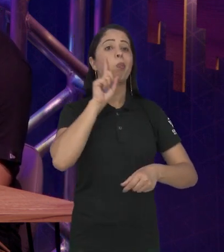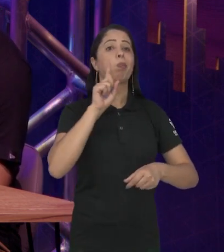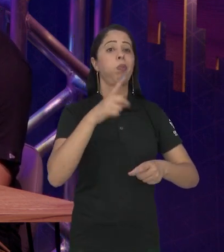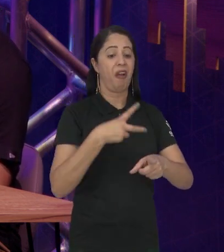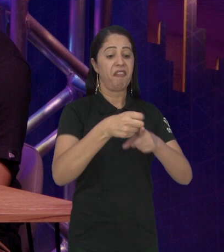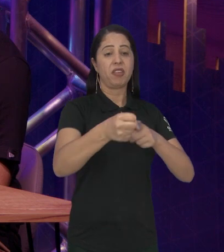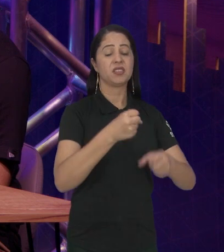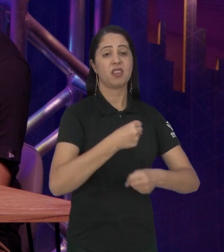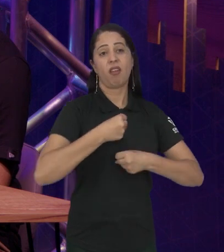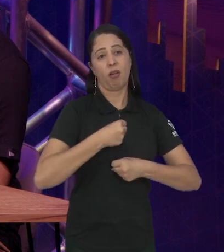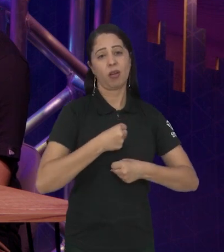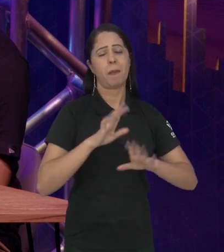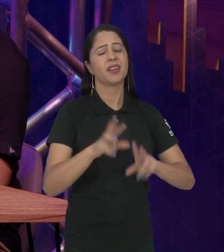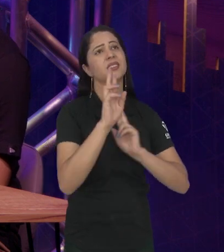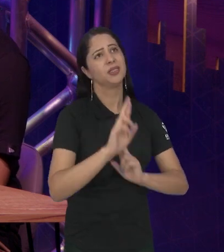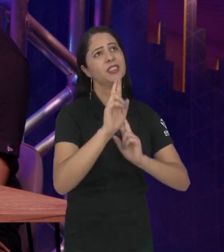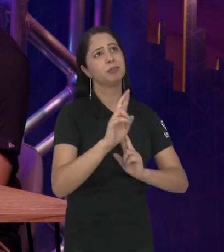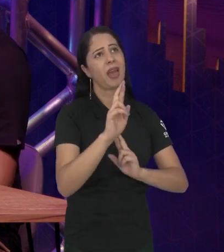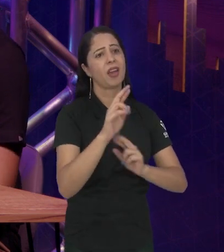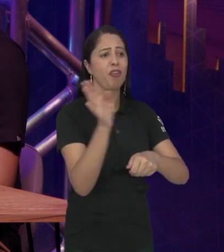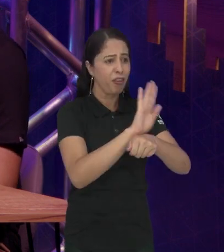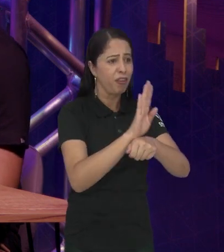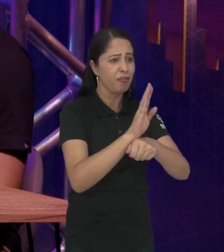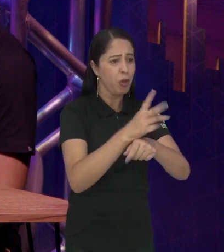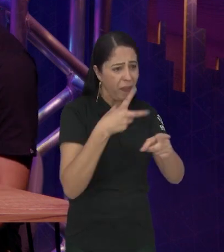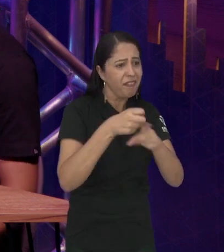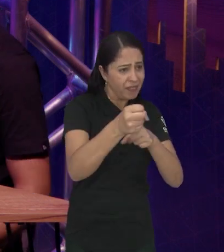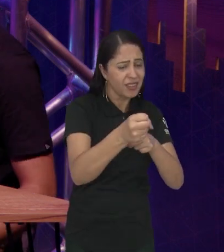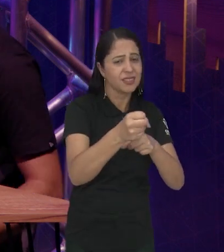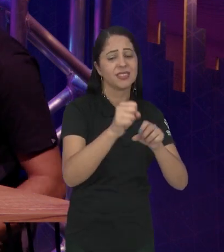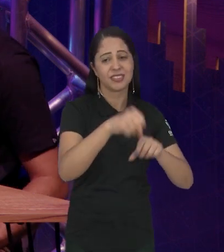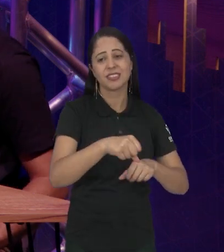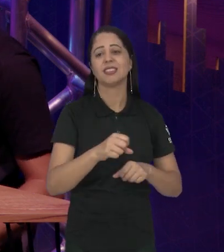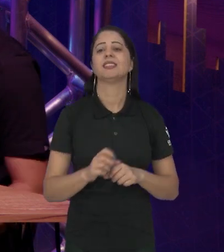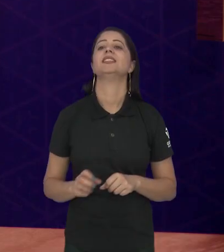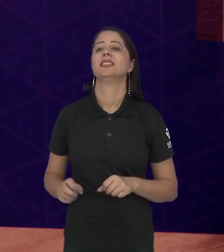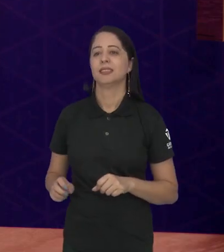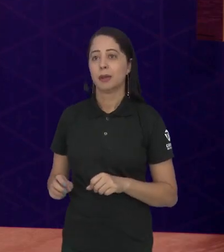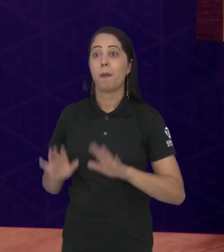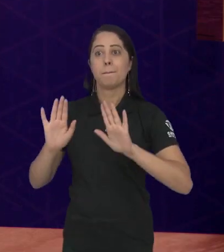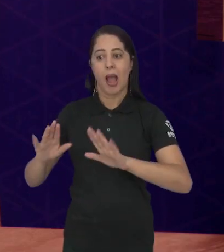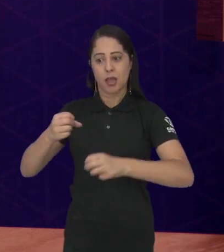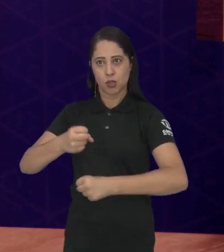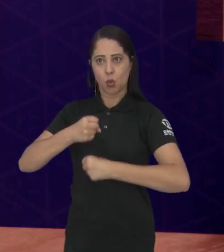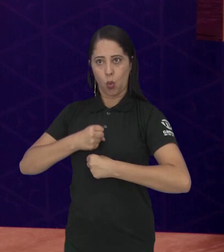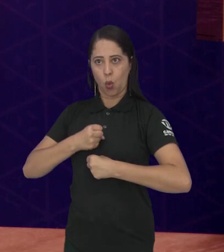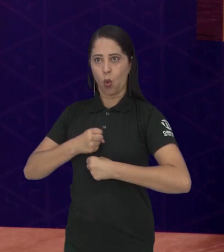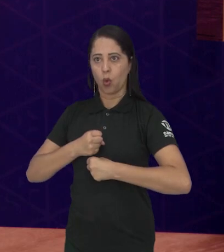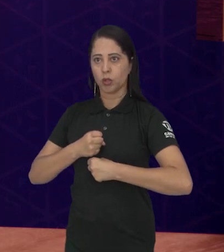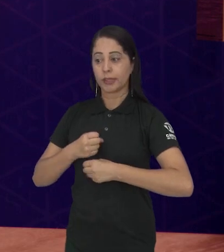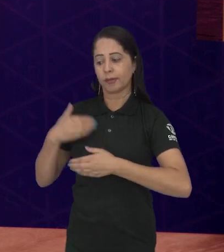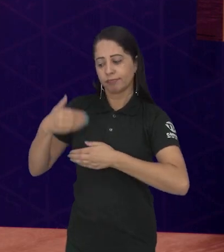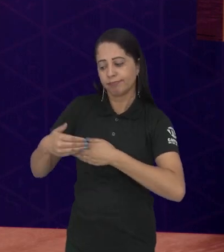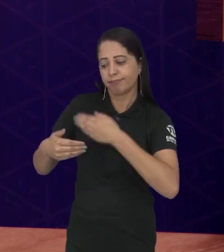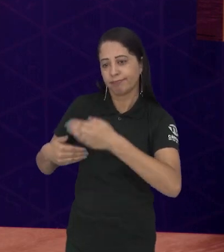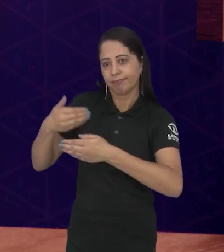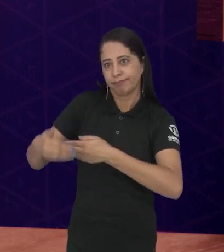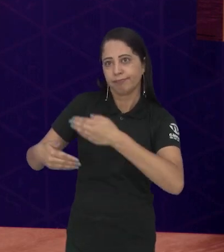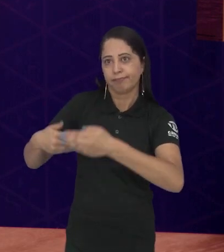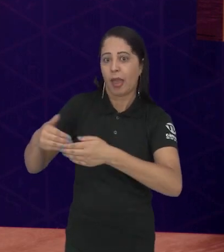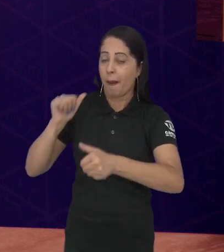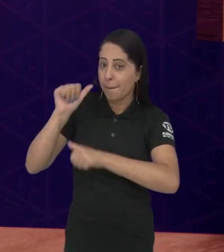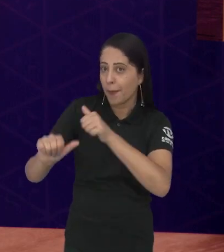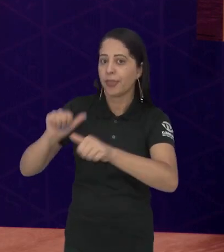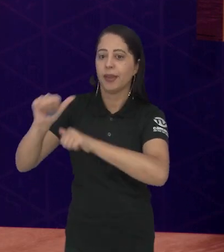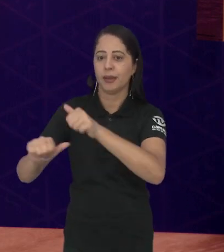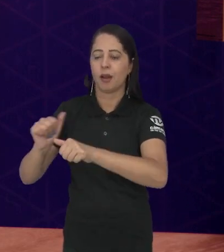que mais filmes estrangeiros cheguem lá. É isso aí. Mas o Oscar, ele tá mudando, ele tá aí se atualizando, já chegar lá,